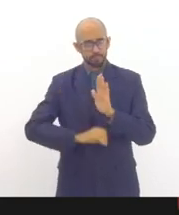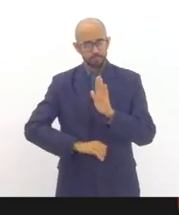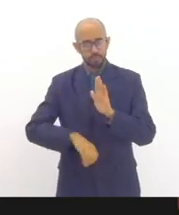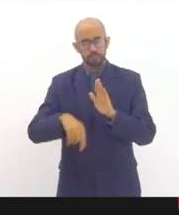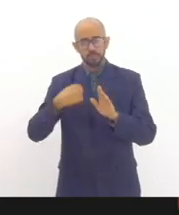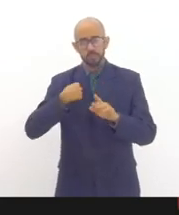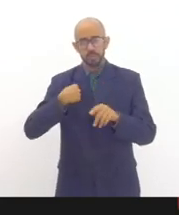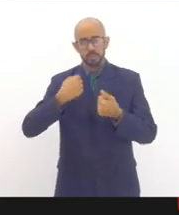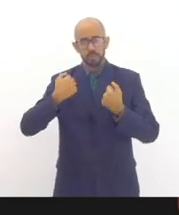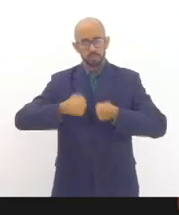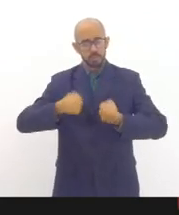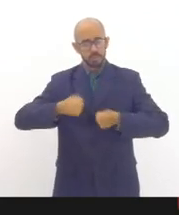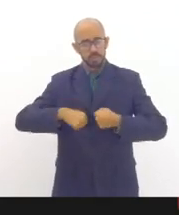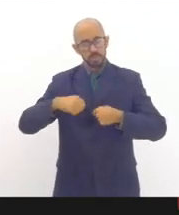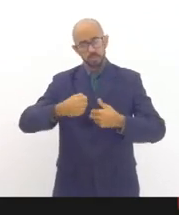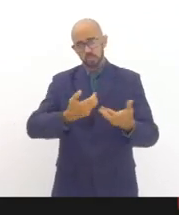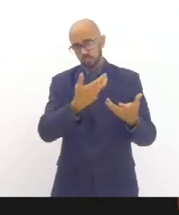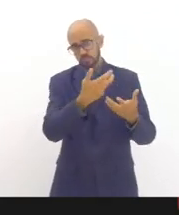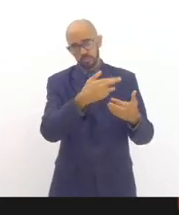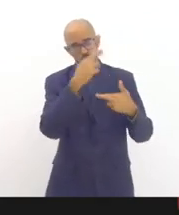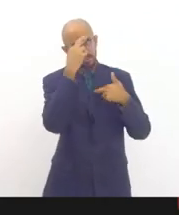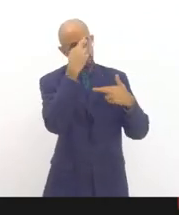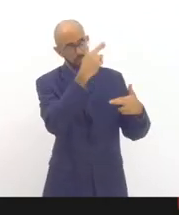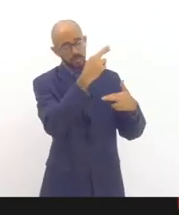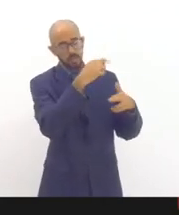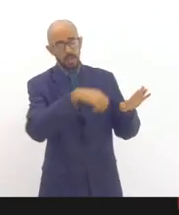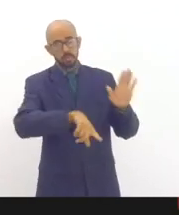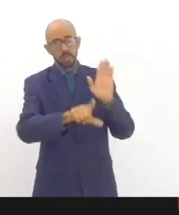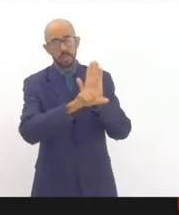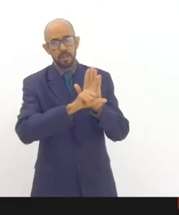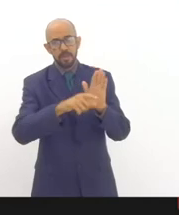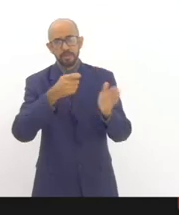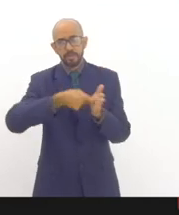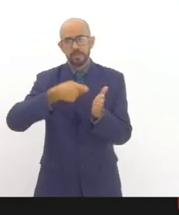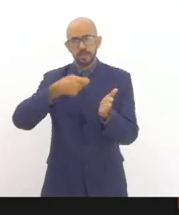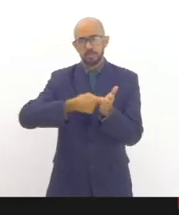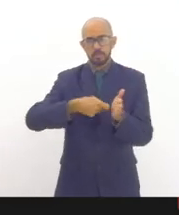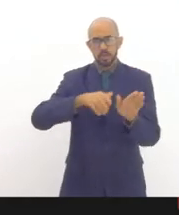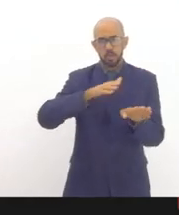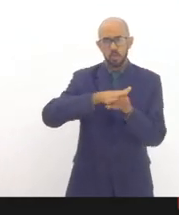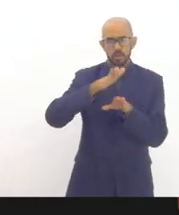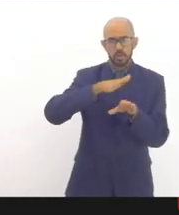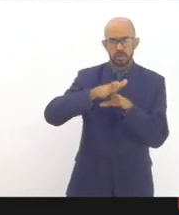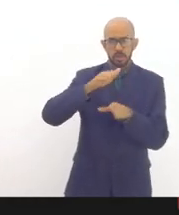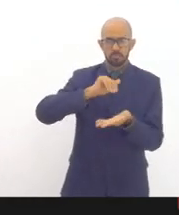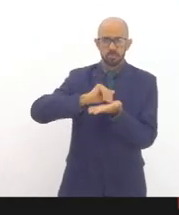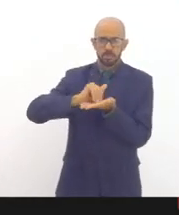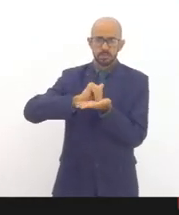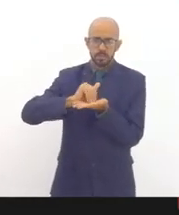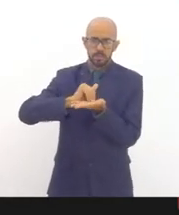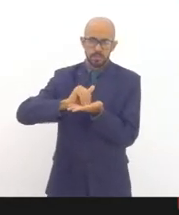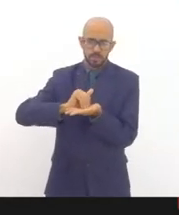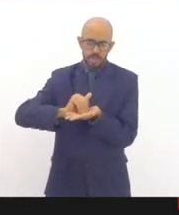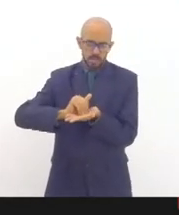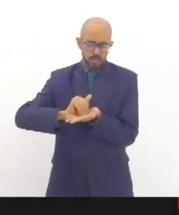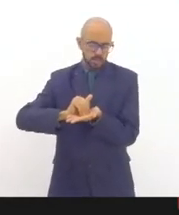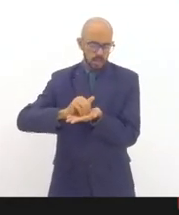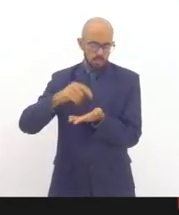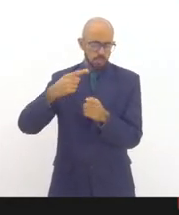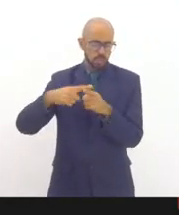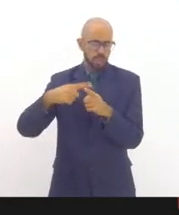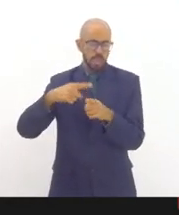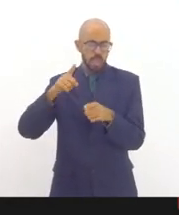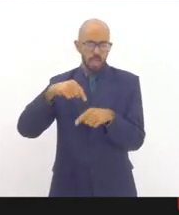que executar aquilo que é determinado pela lei, orientado pela secretaria, pela metropolitana, porque faz